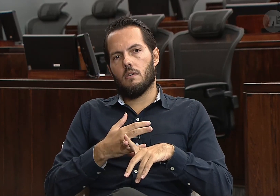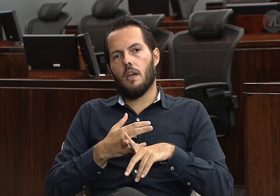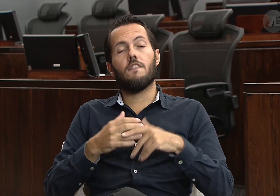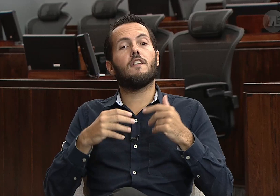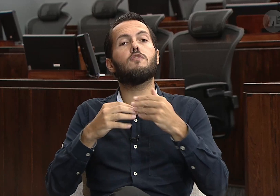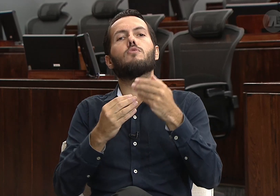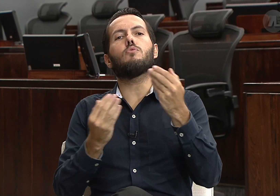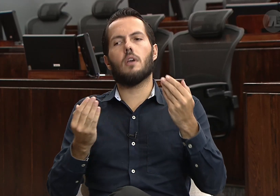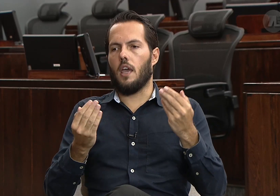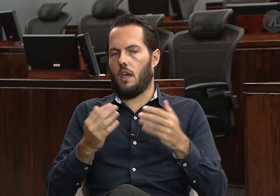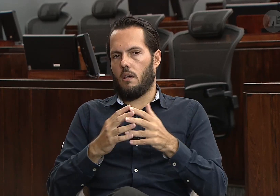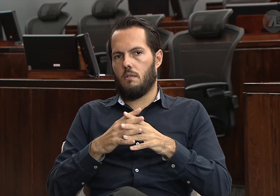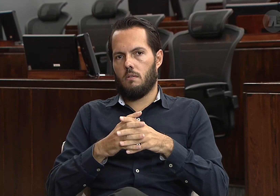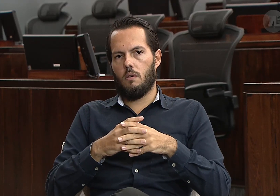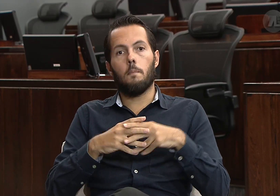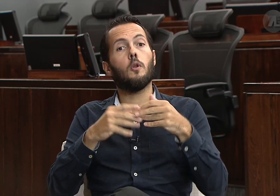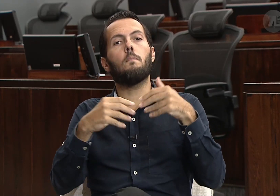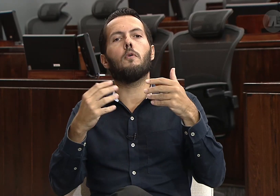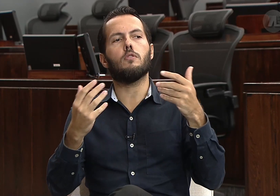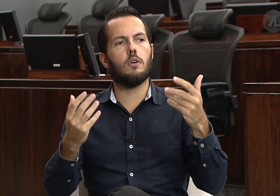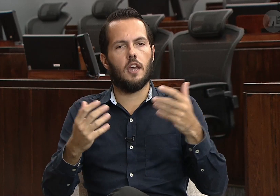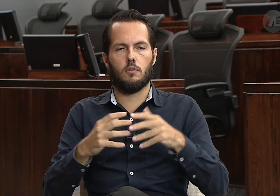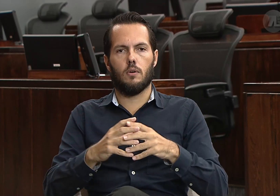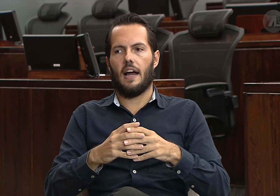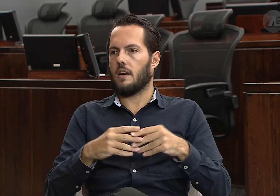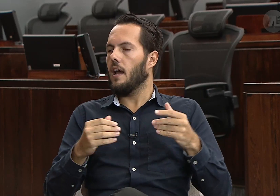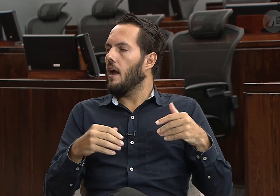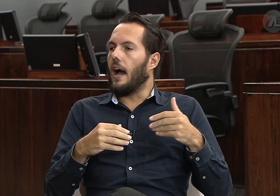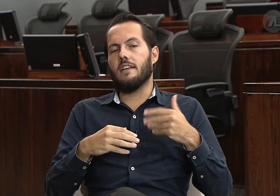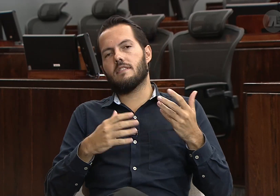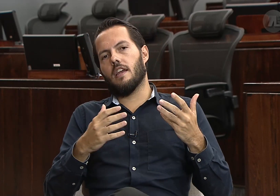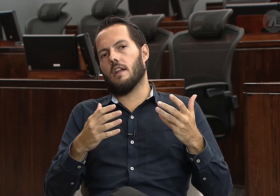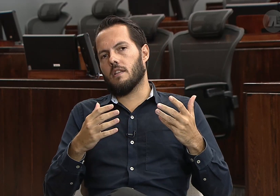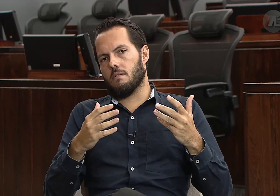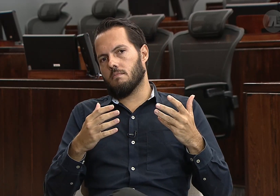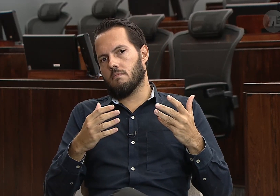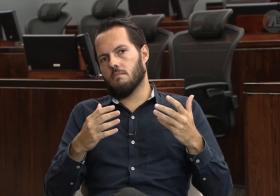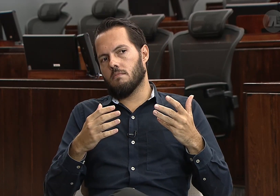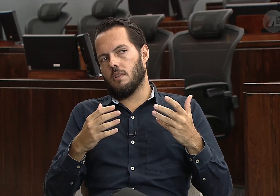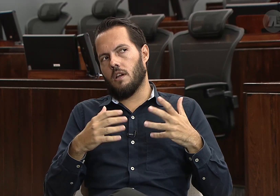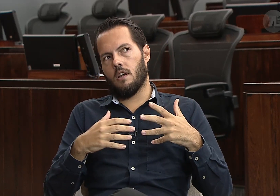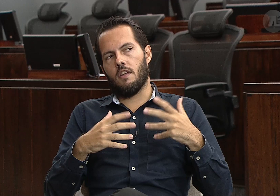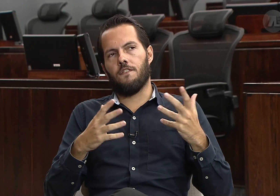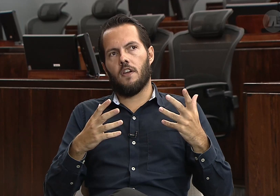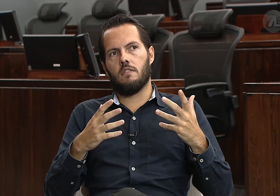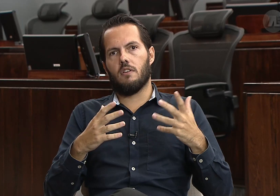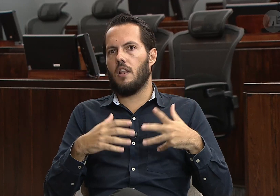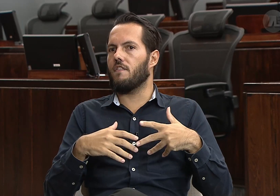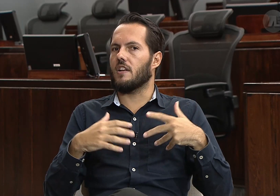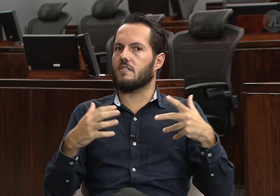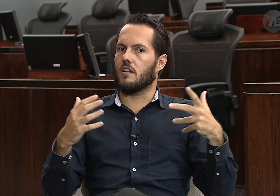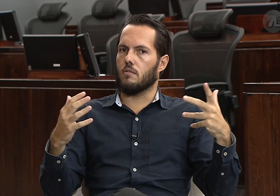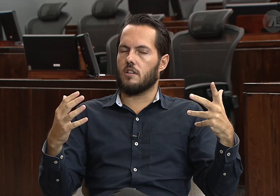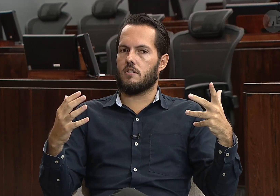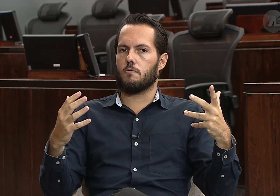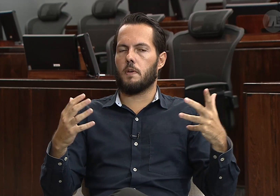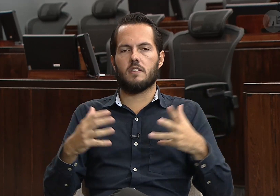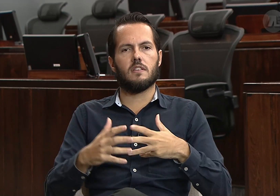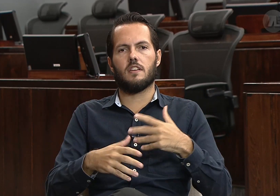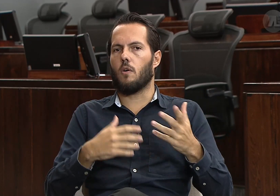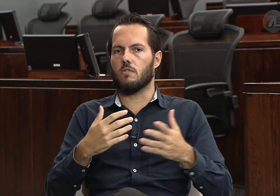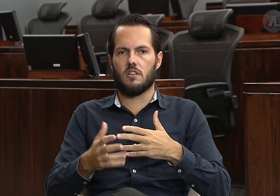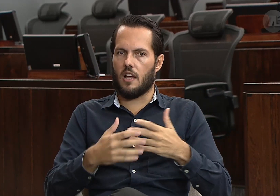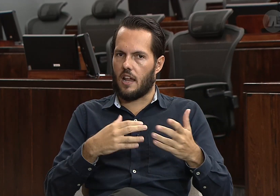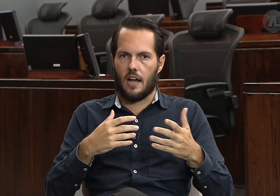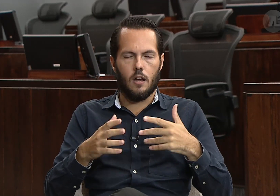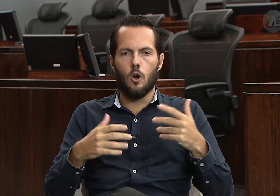B? É a favor do quê? Propõe o quê no lugar? A esquerda defende a elevação das